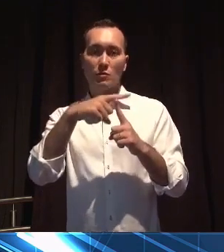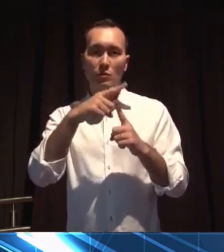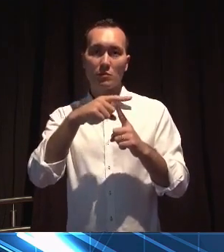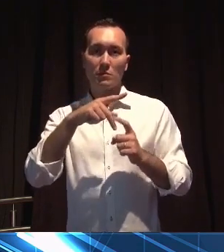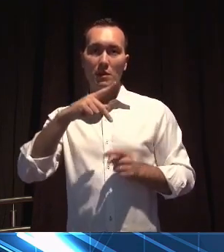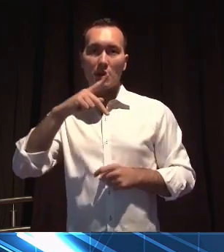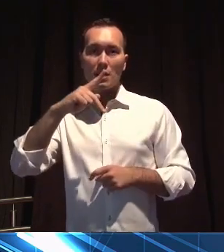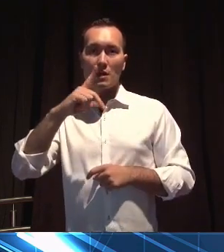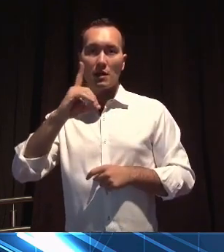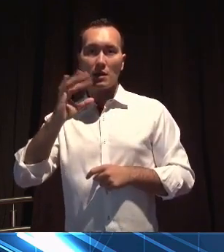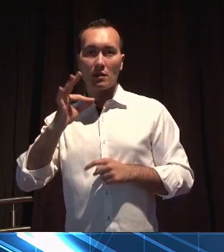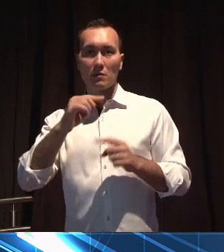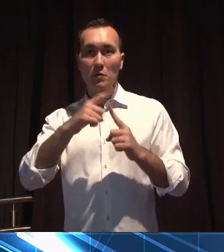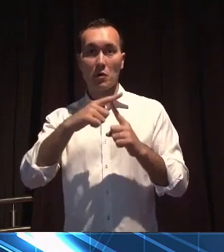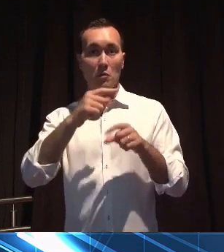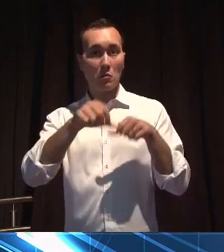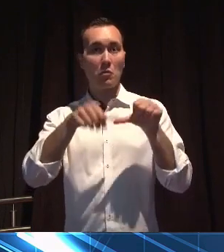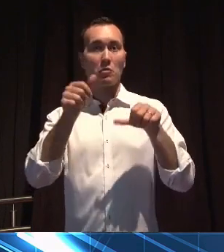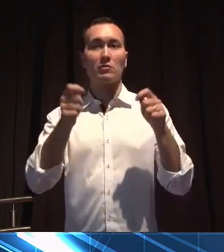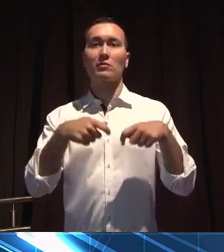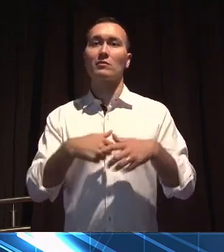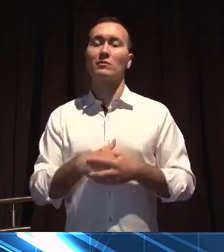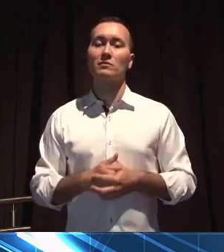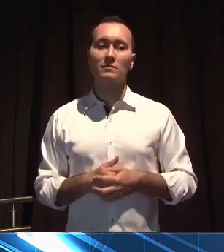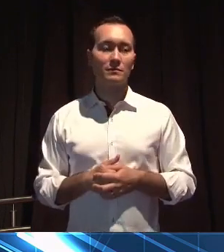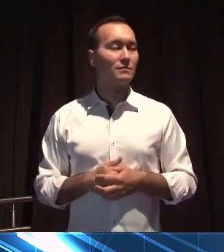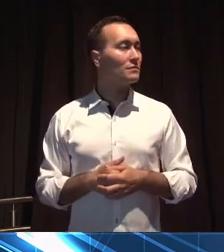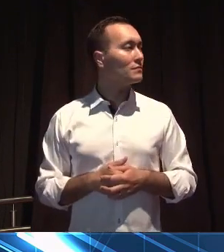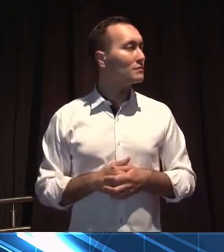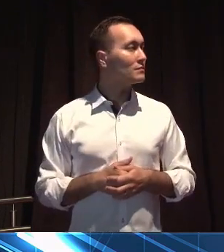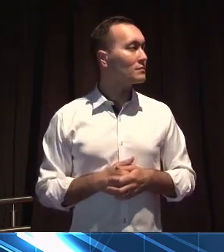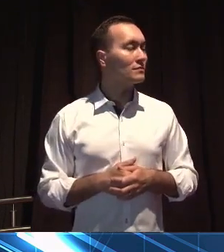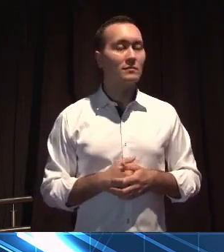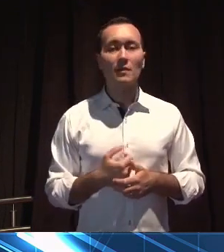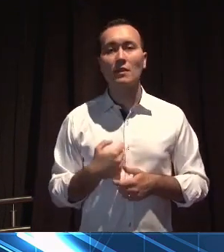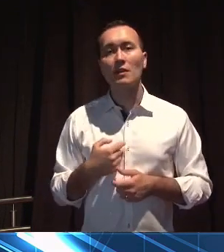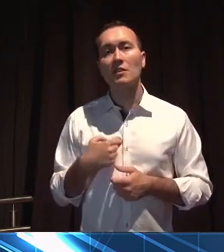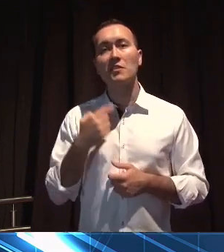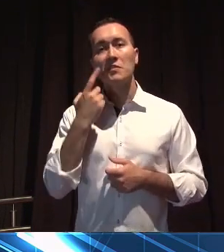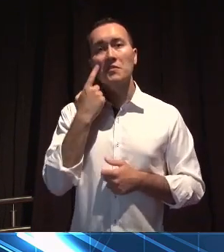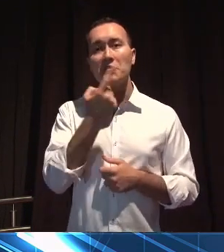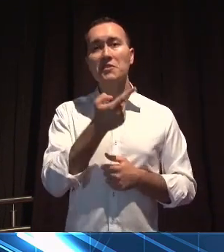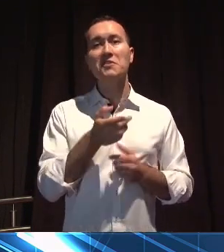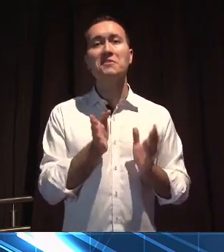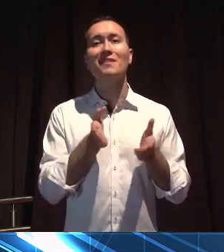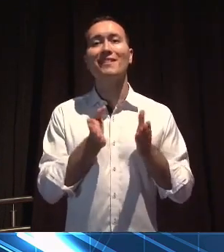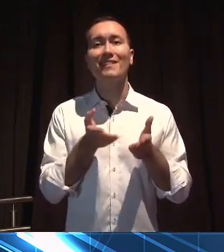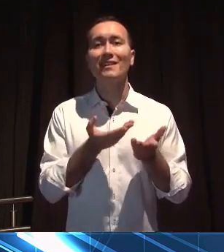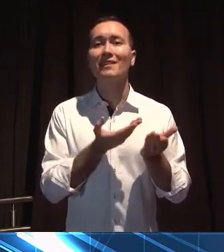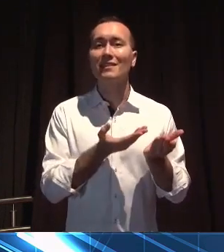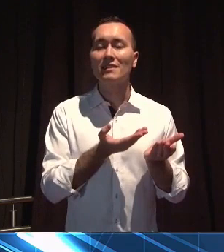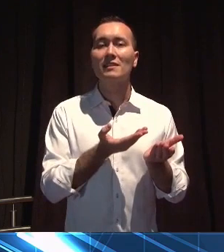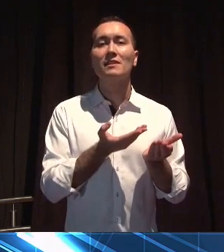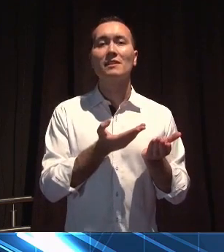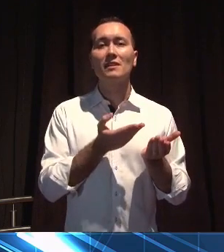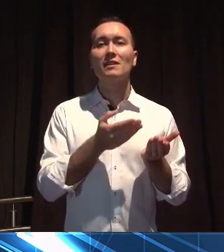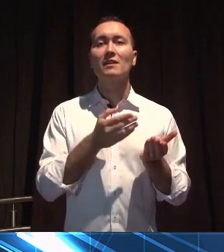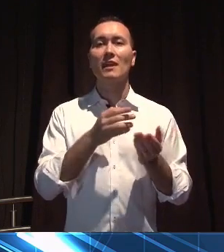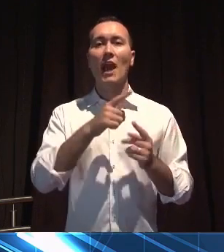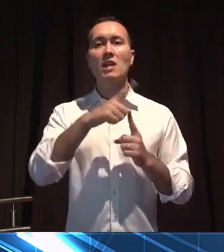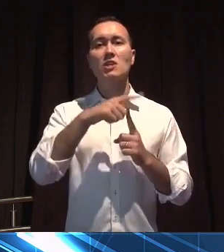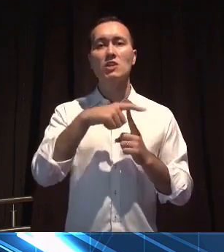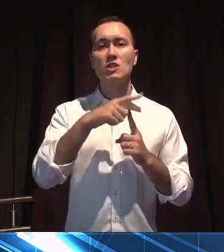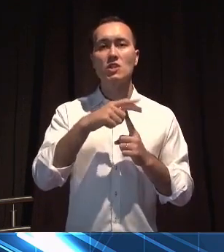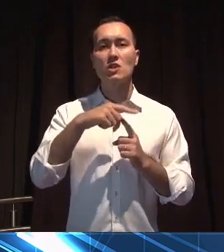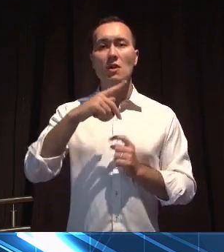e então eu não tinha esse estilo de PDF né E aí a presença